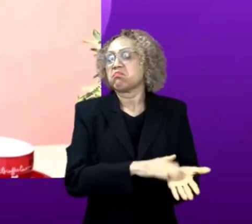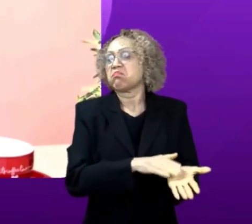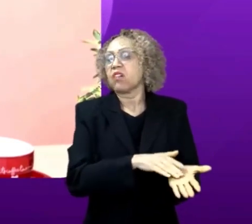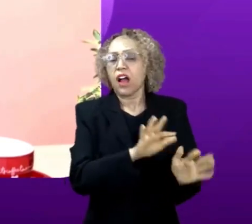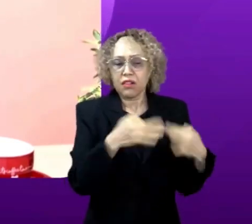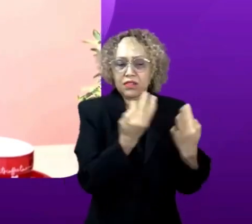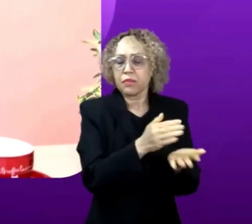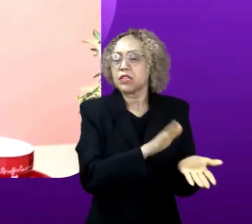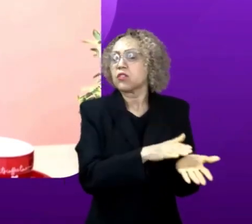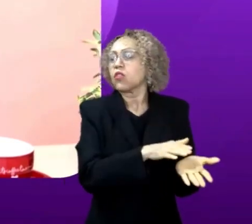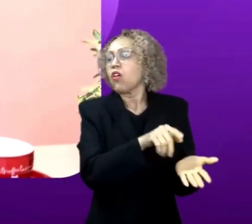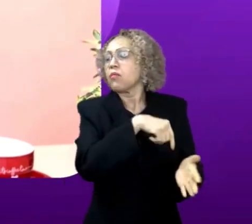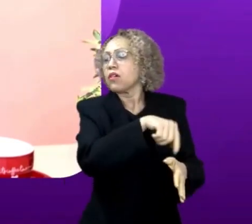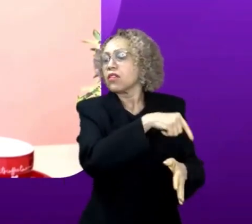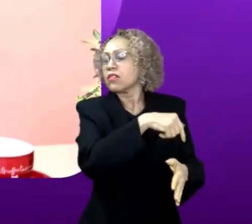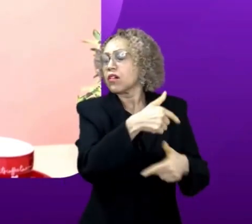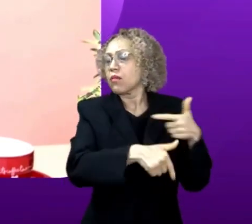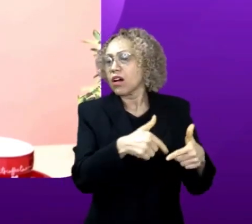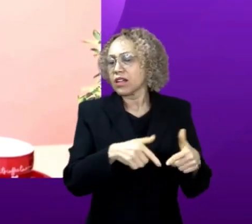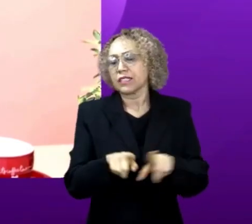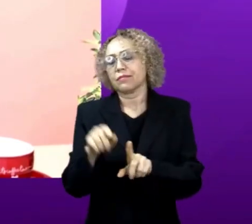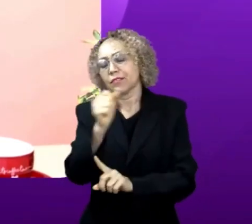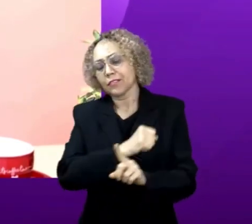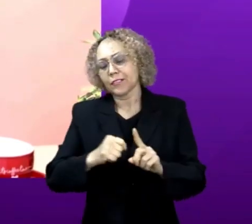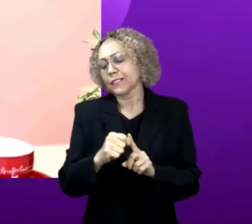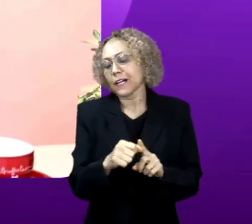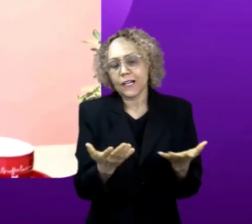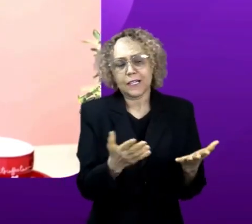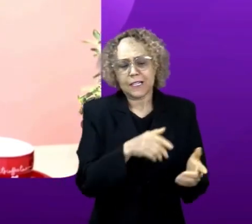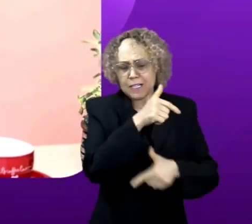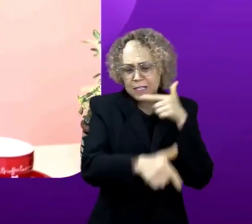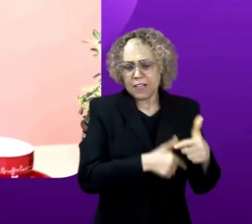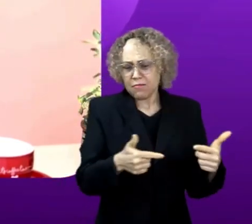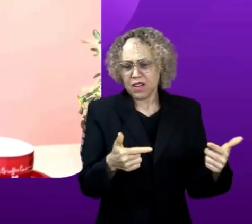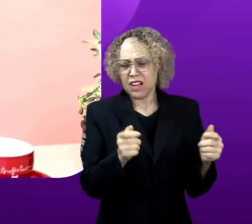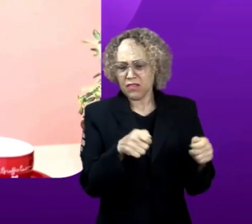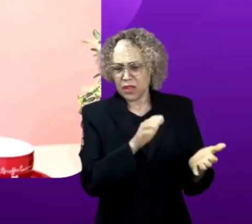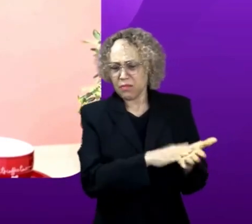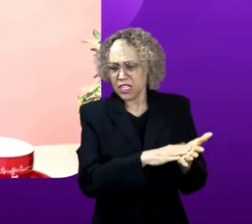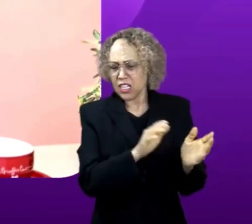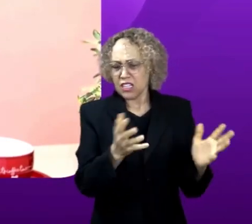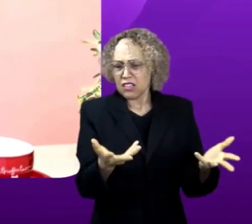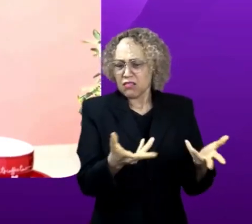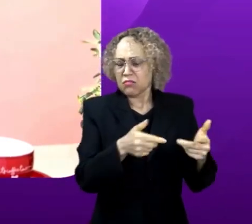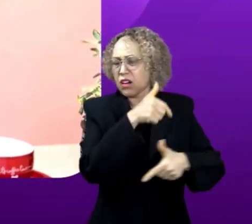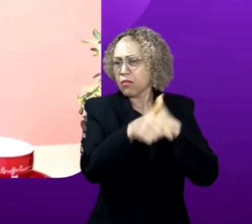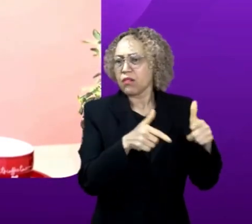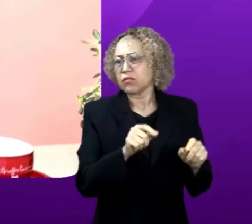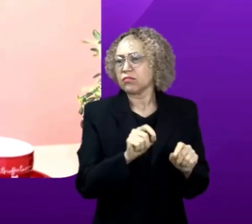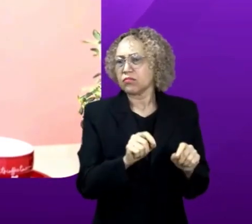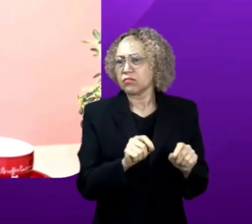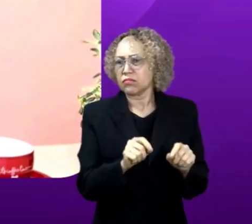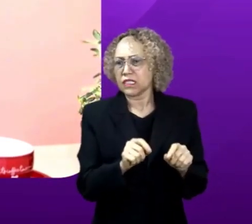sociedade para que esse trabalho aconteça da melhor forma possível, e muitas vezes ela tem essa cobrança de uma forma